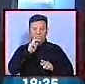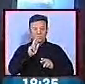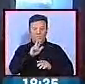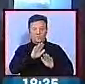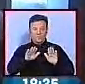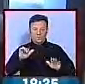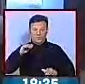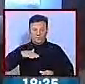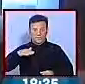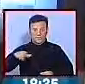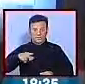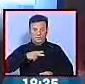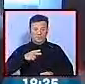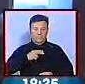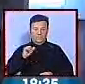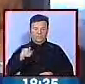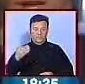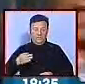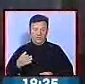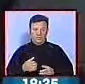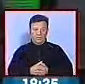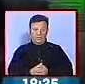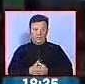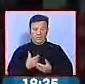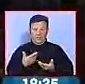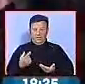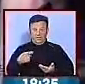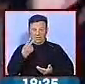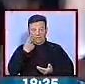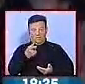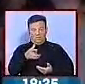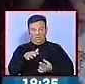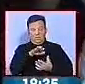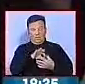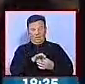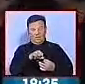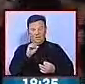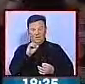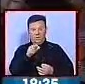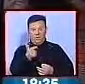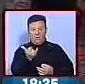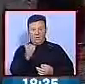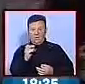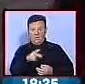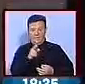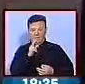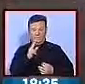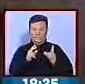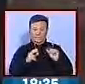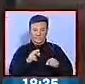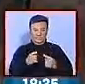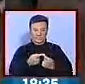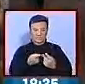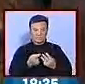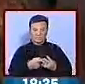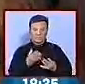Ciência da Universidade do Porto. Aqui estamos perante o domínio da ótica. São também